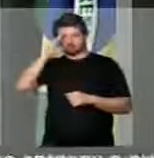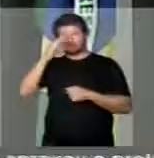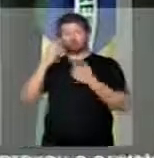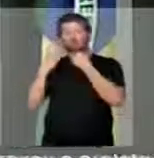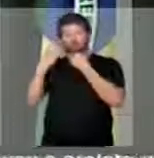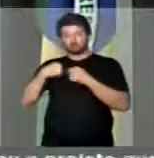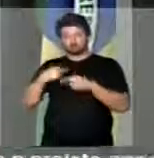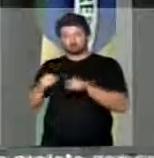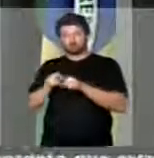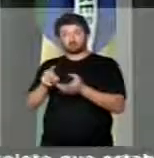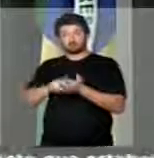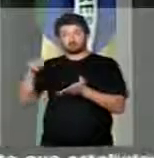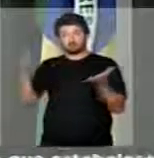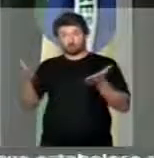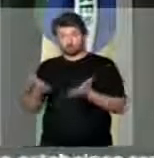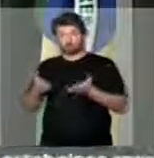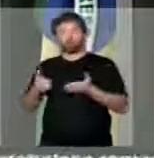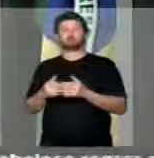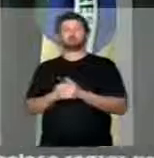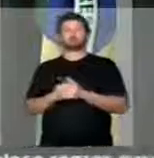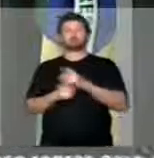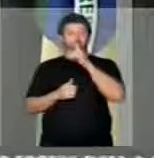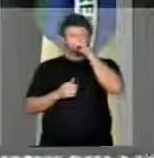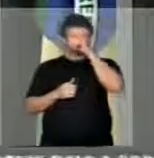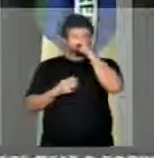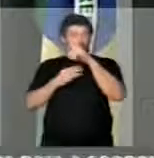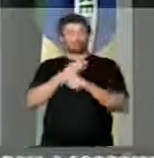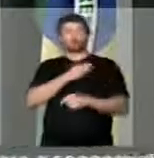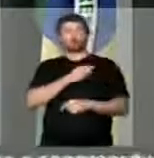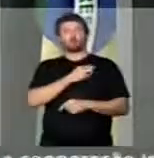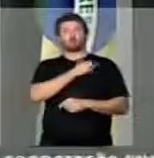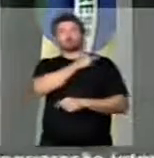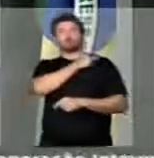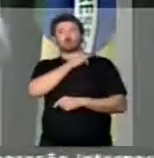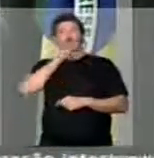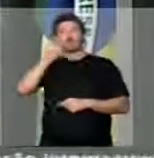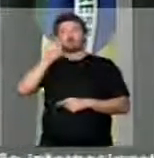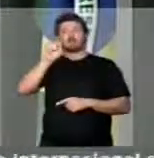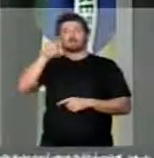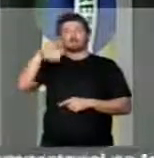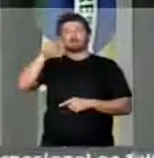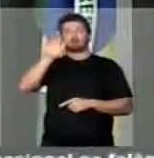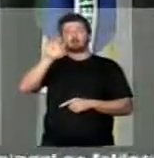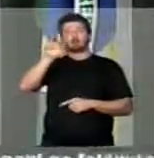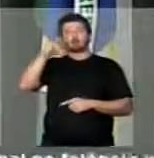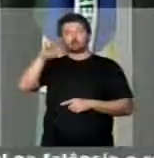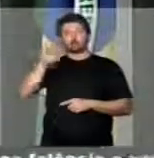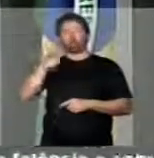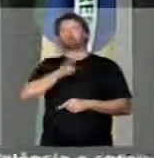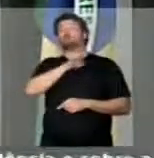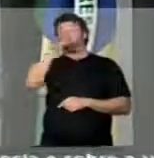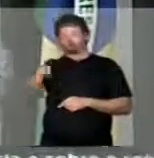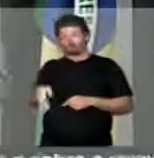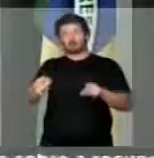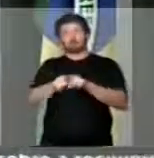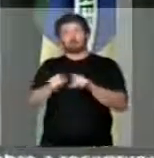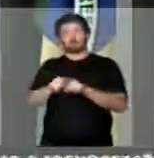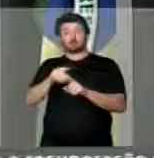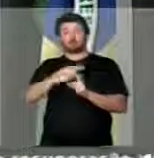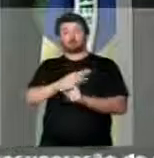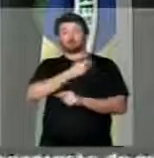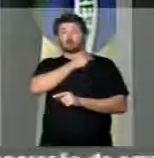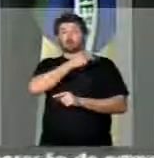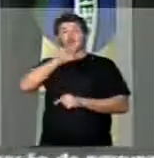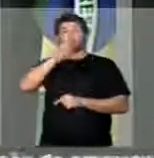comigo hoje pela manhã, antes de vir para cá, o coronel Ricardo Gambaroni, também já está presente em Ribeirão Preto. O coronel